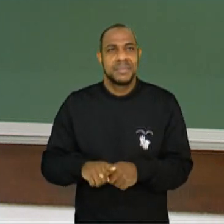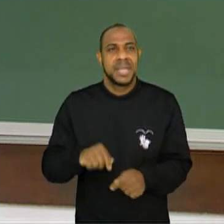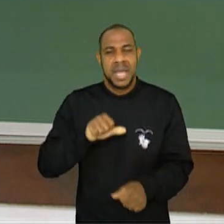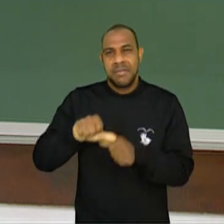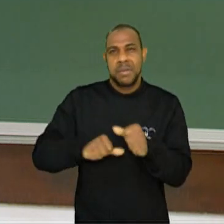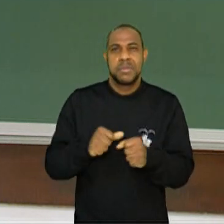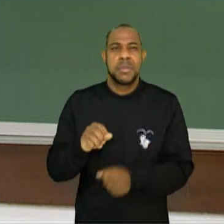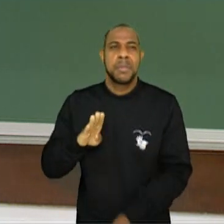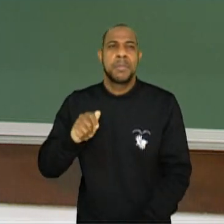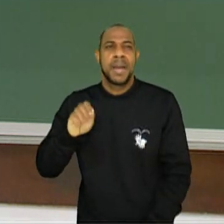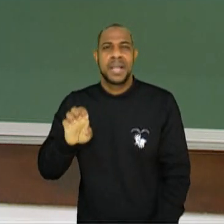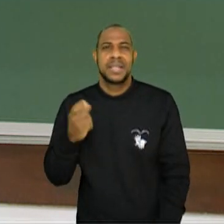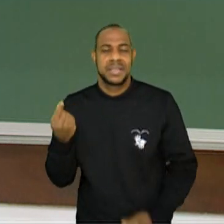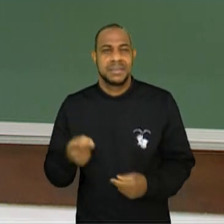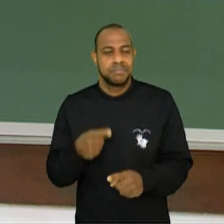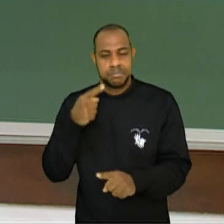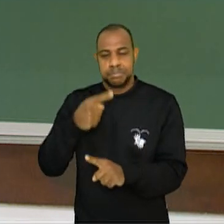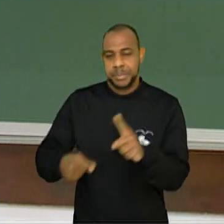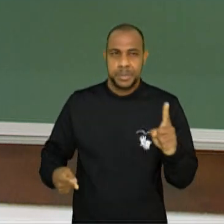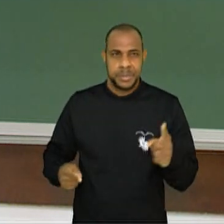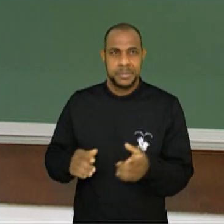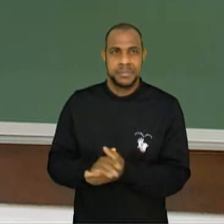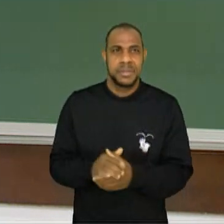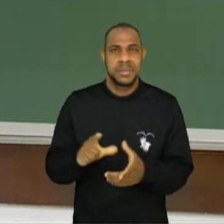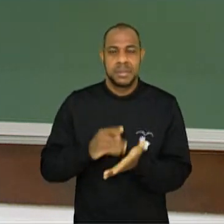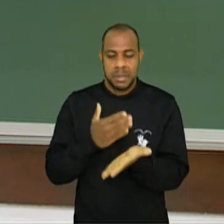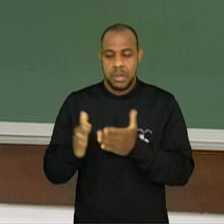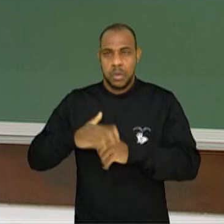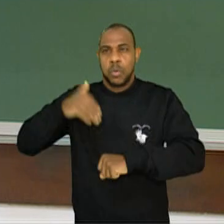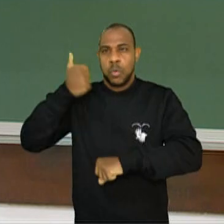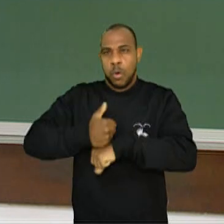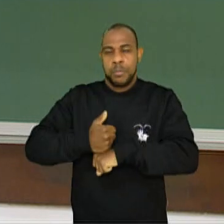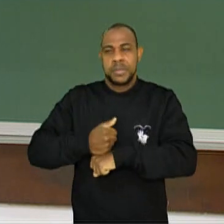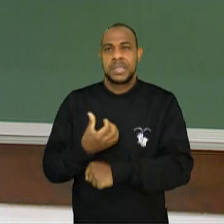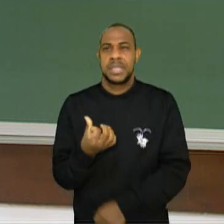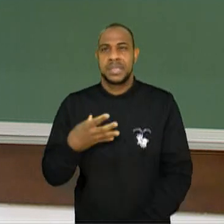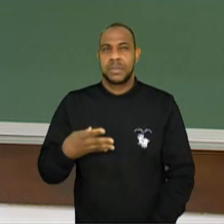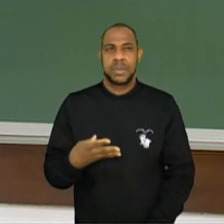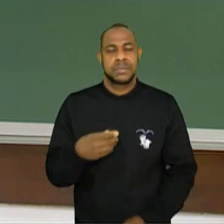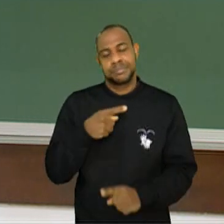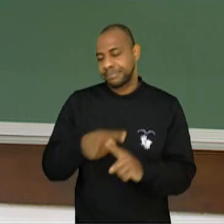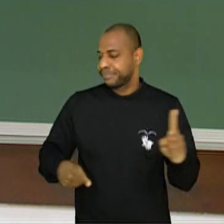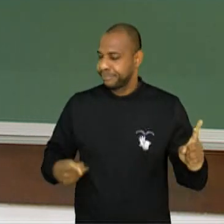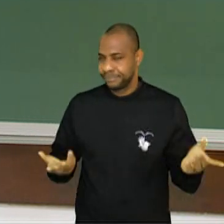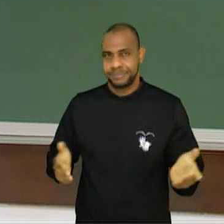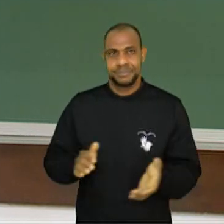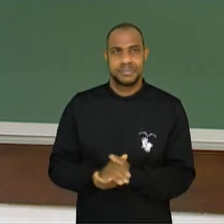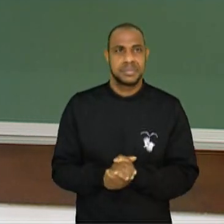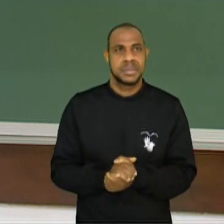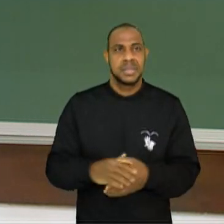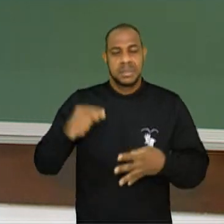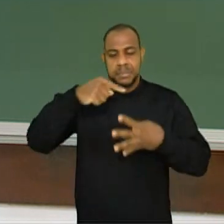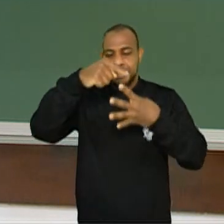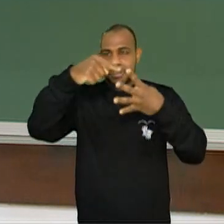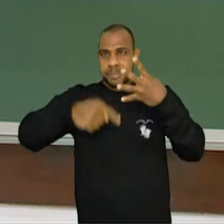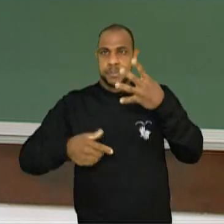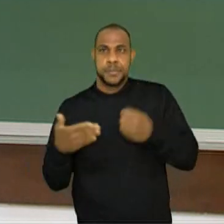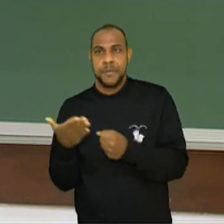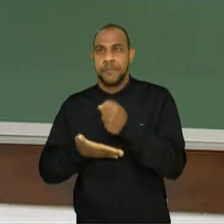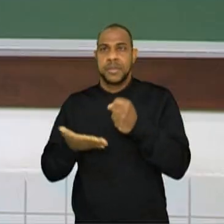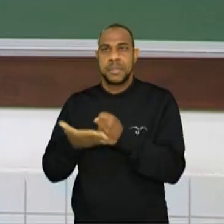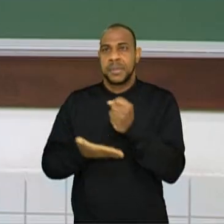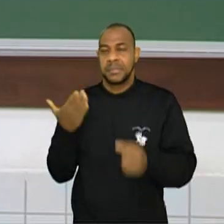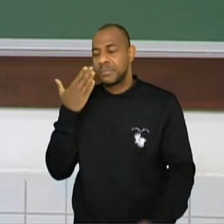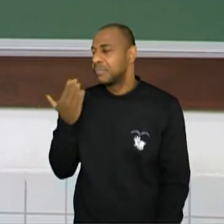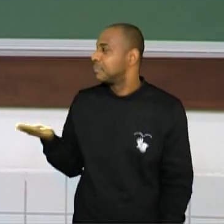saindo do papel, porque foram aí interrompidas pelo golpe de 64. Também dois planos que se fundamentavam na intervenção do governo